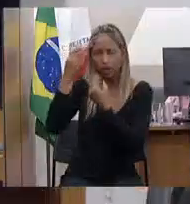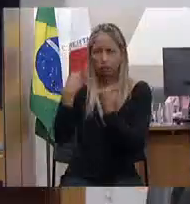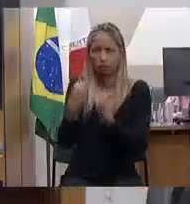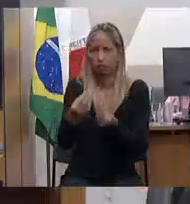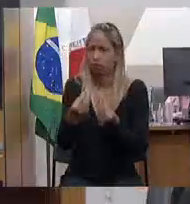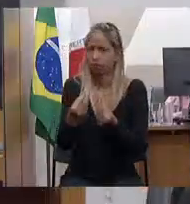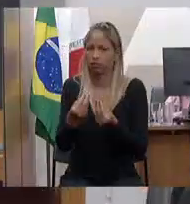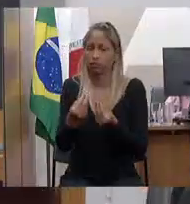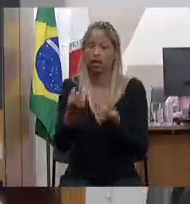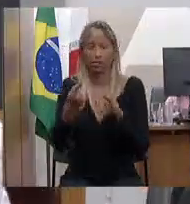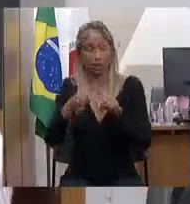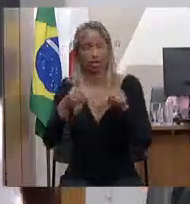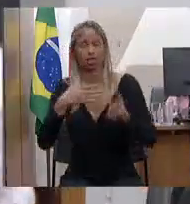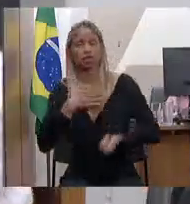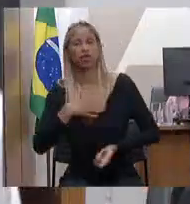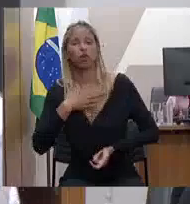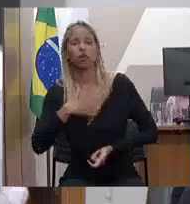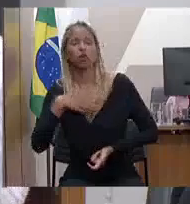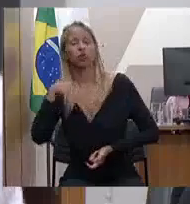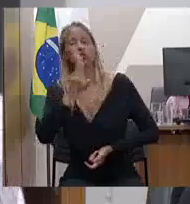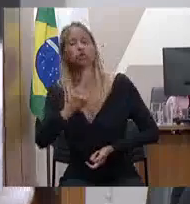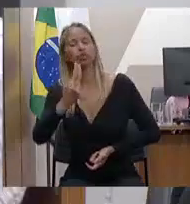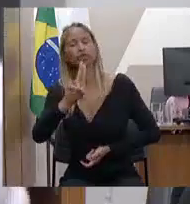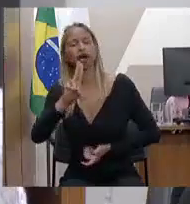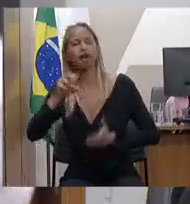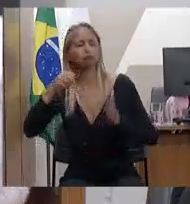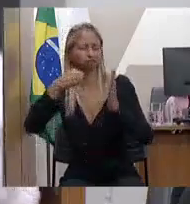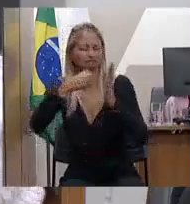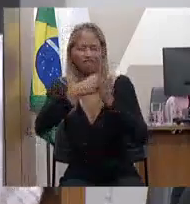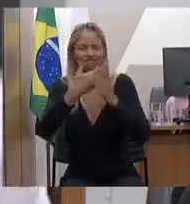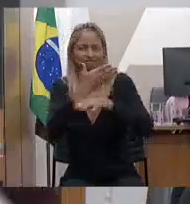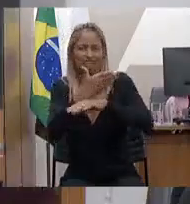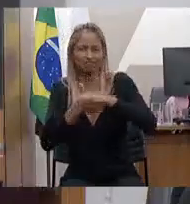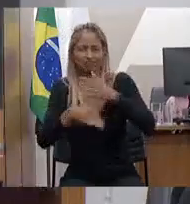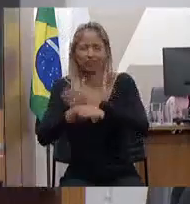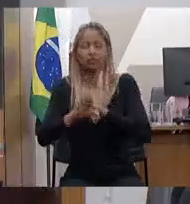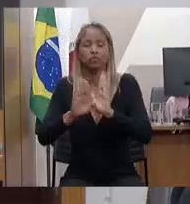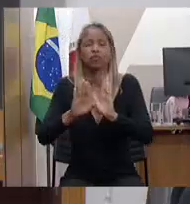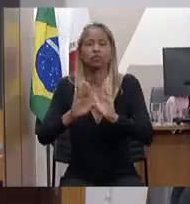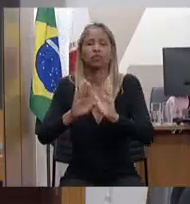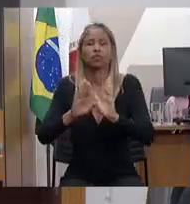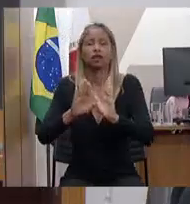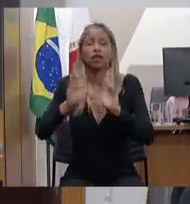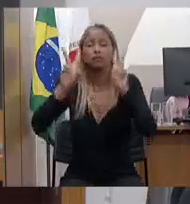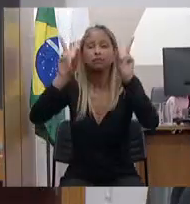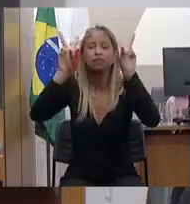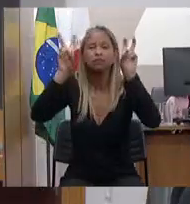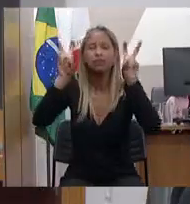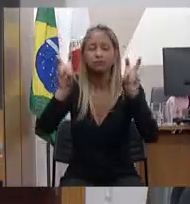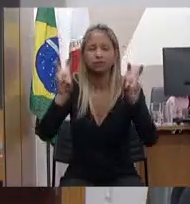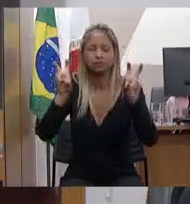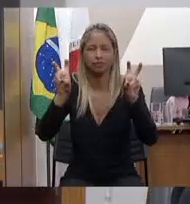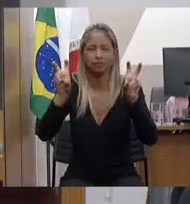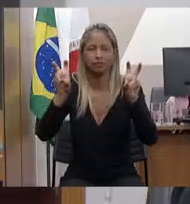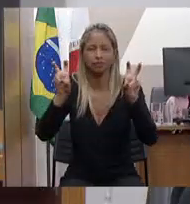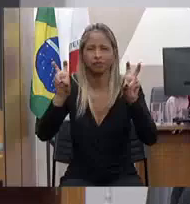eu sempre gosto de usar acidentes acidentes quando a gente fala entre aspas